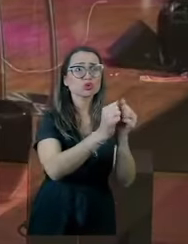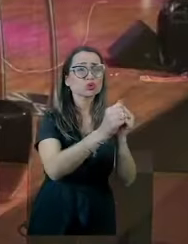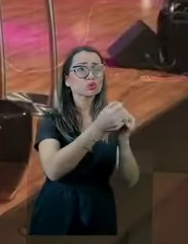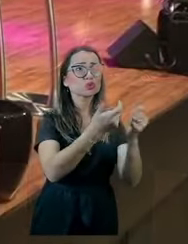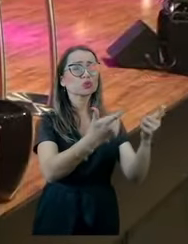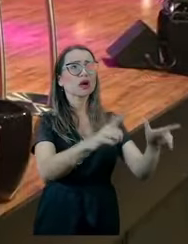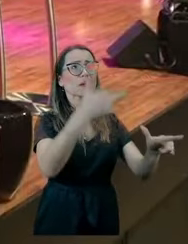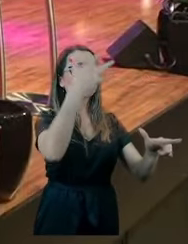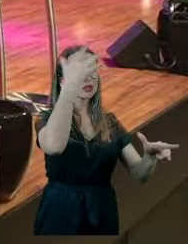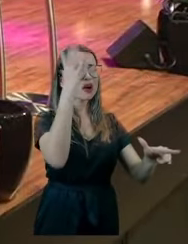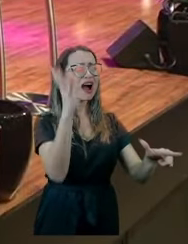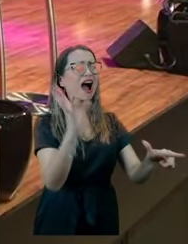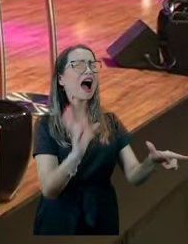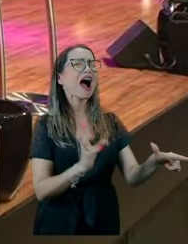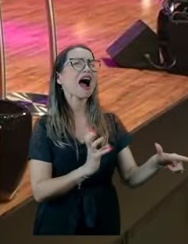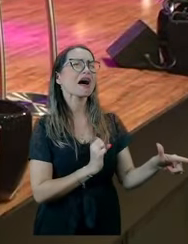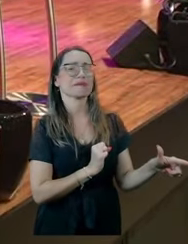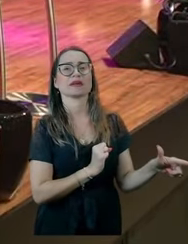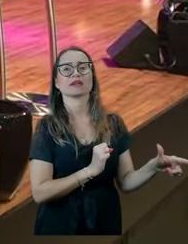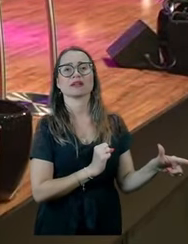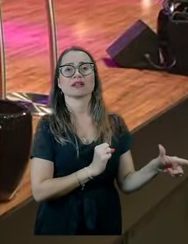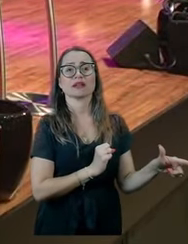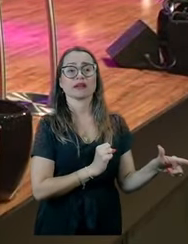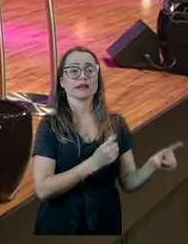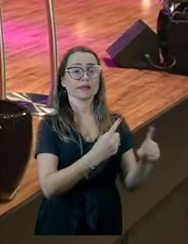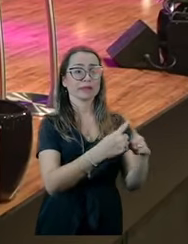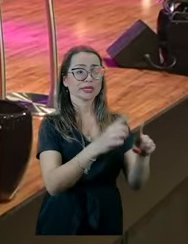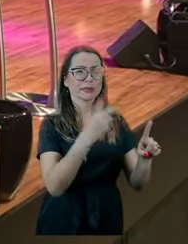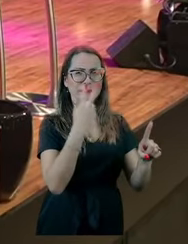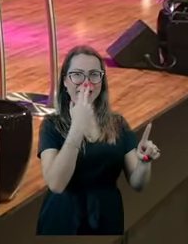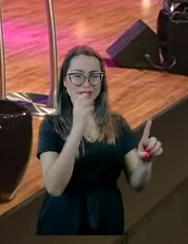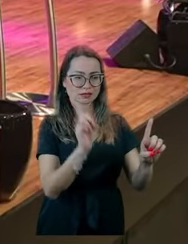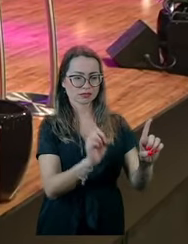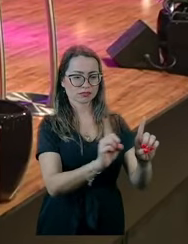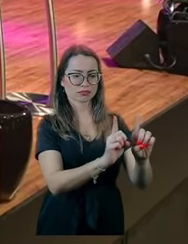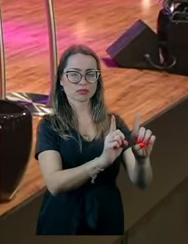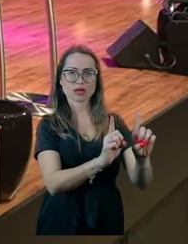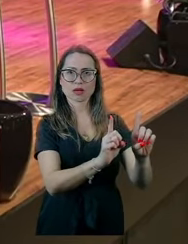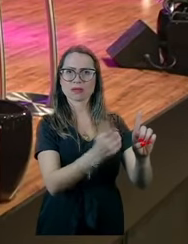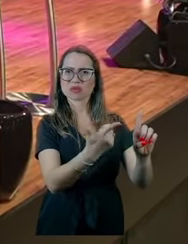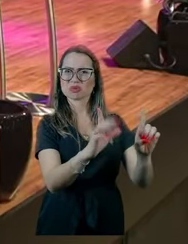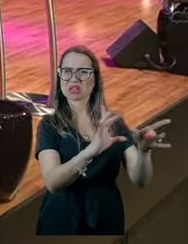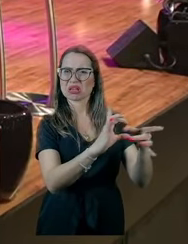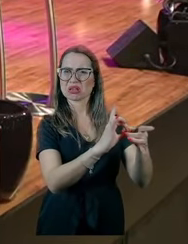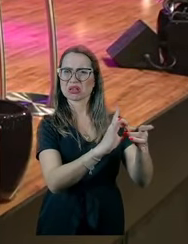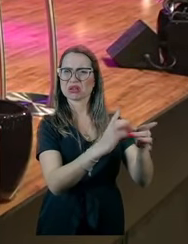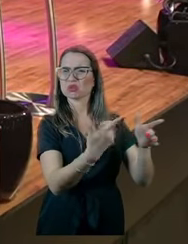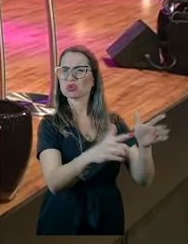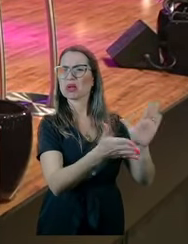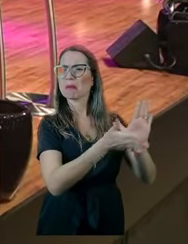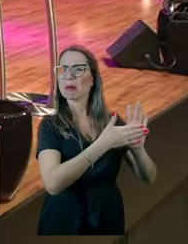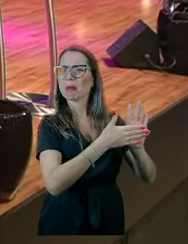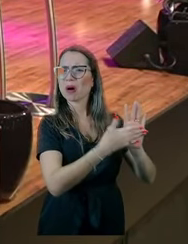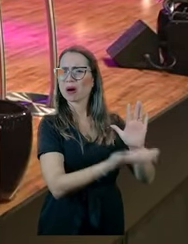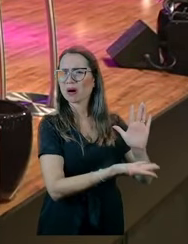fio maravilhoso, mas está disfuncional, desconectado e sem propósito.